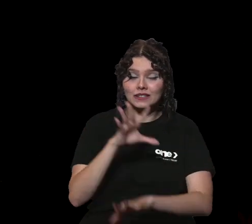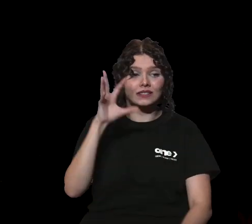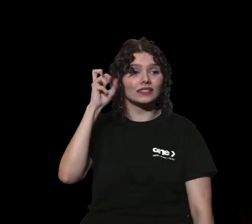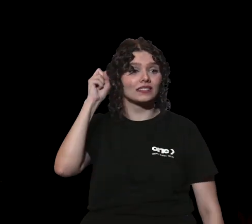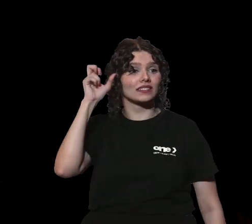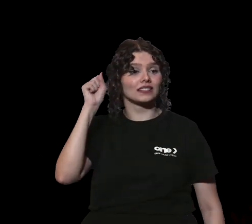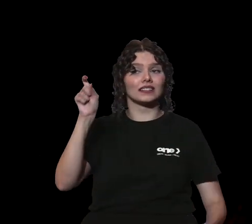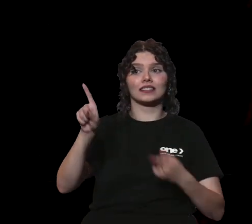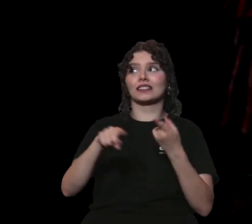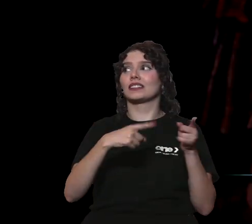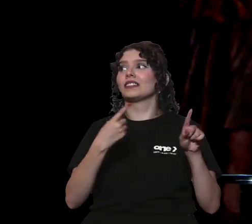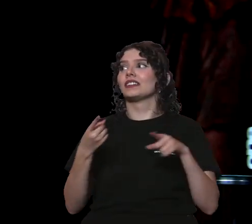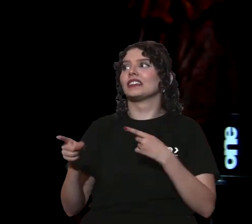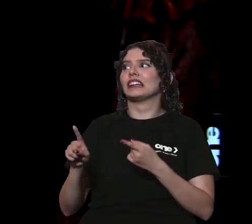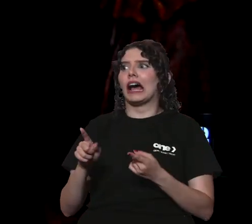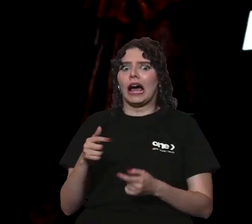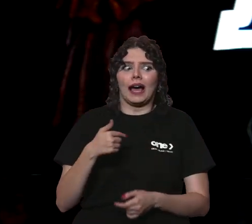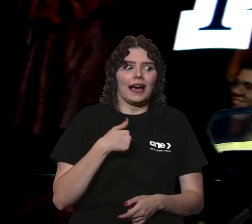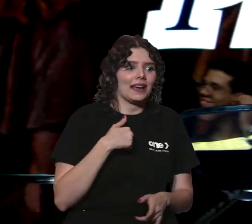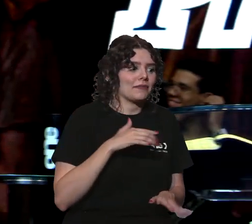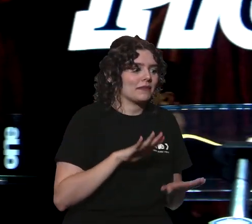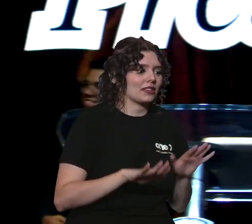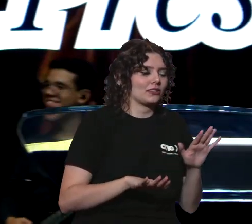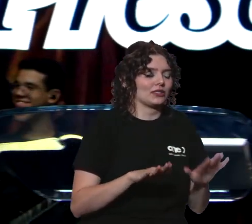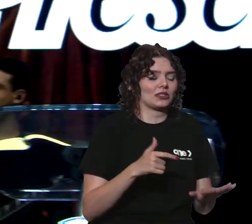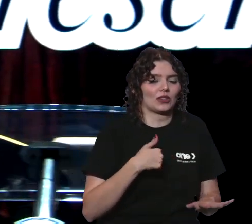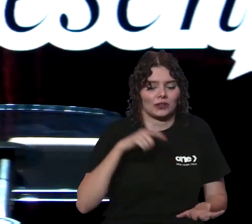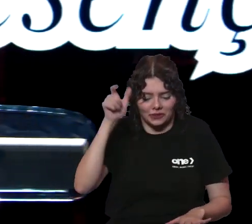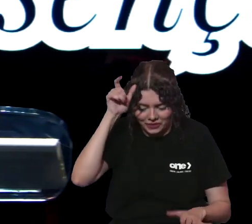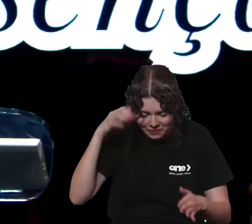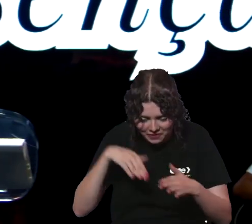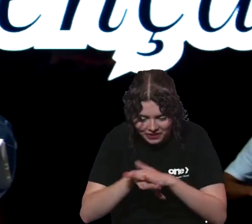Ai meu Deus, será que eu tô com um demônio por causa daquele funk?